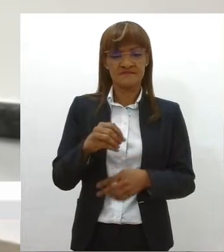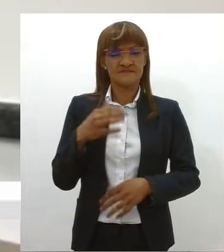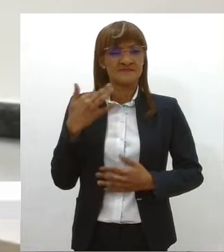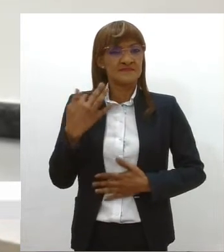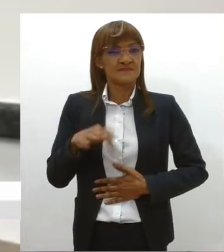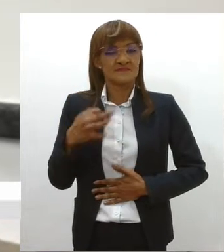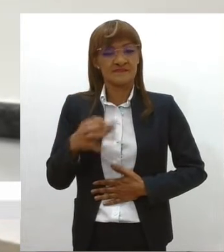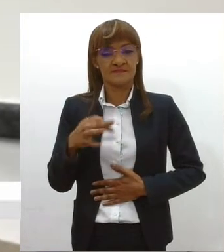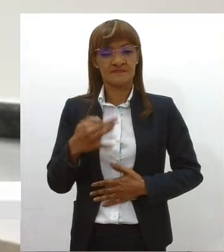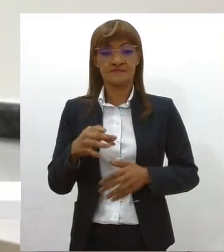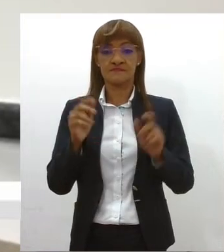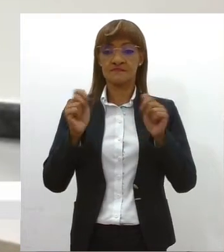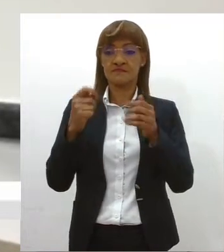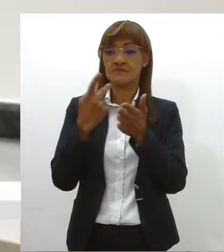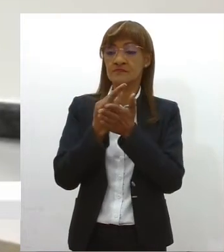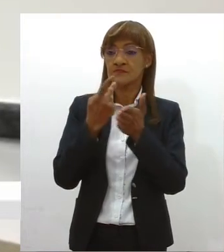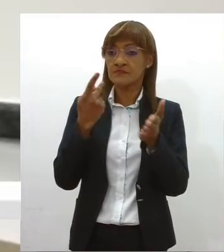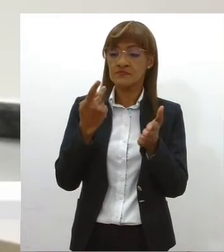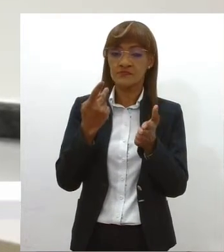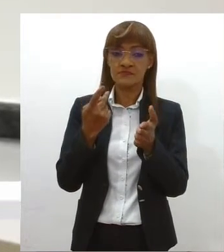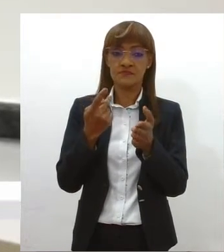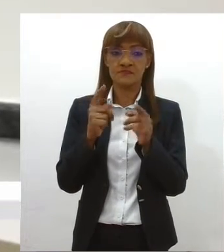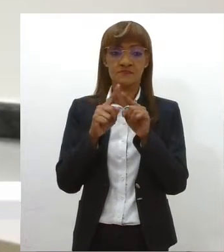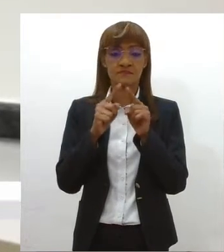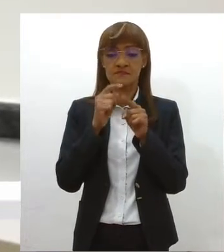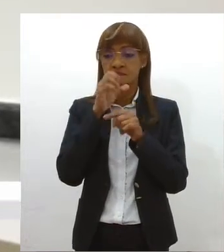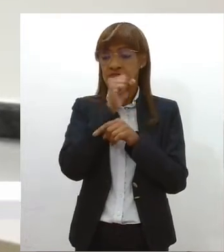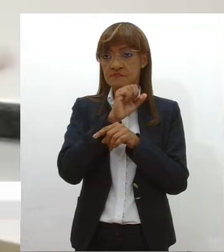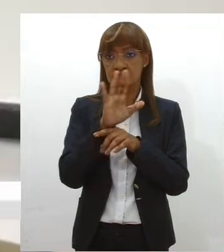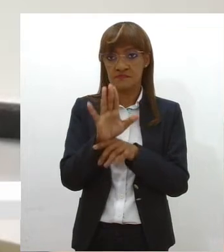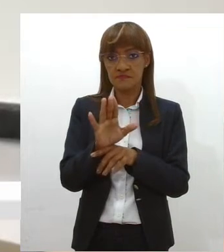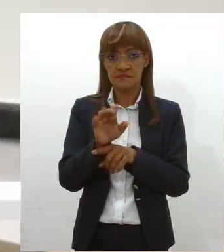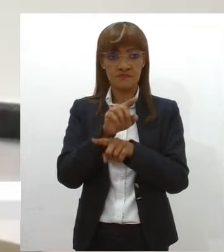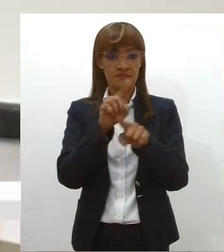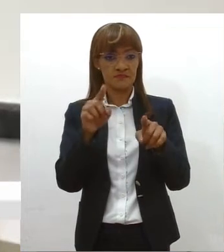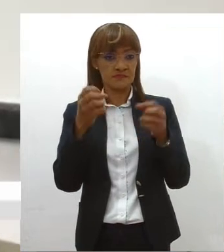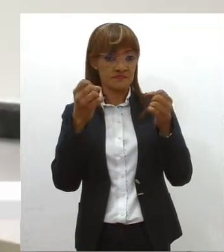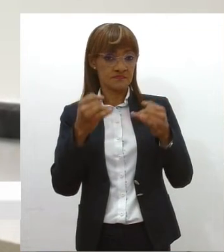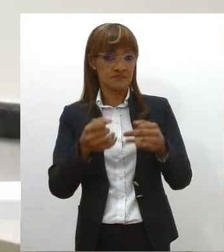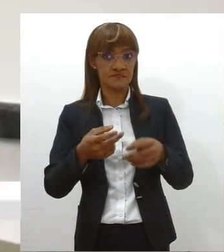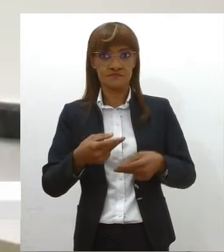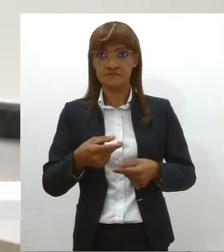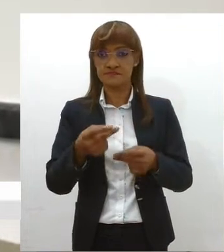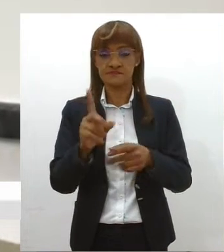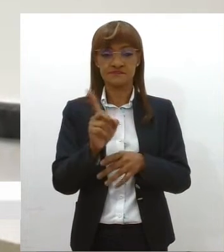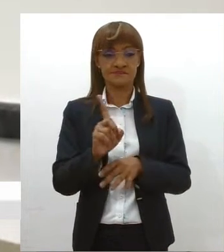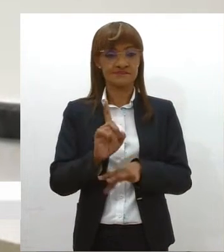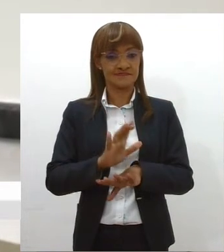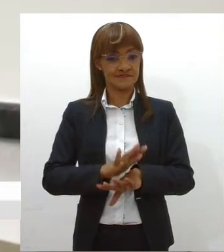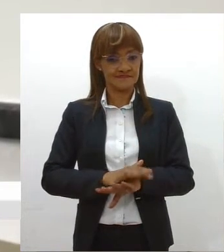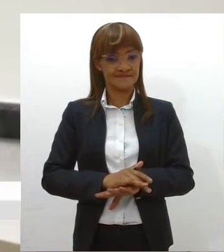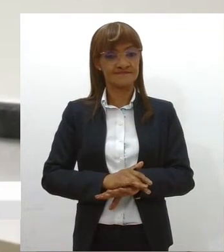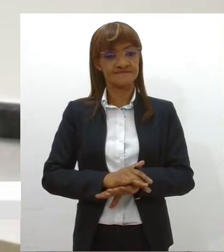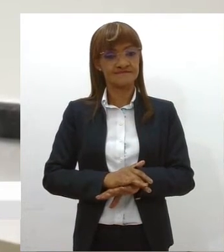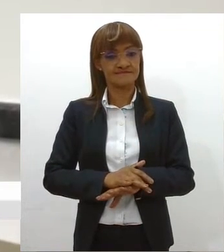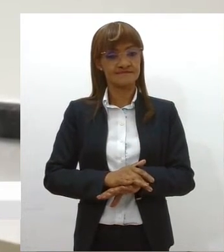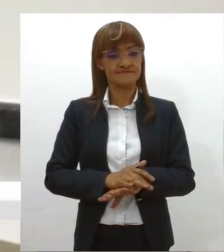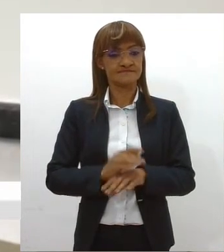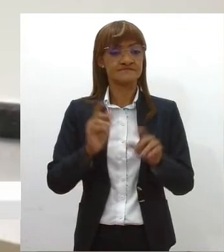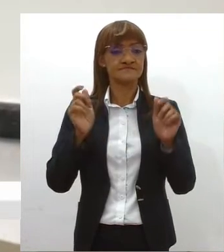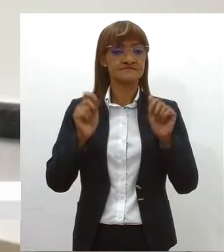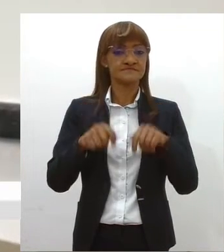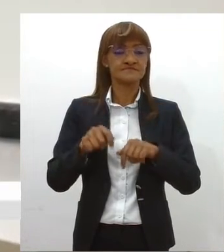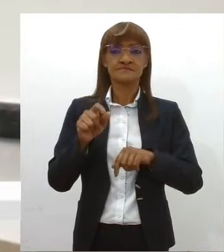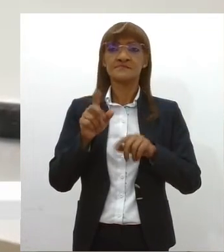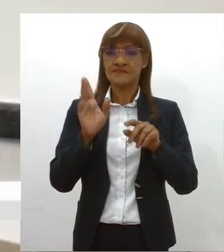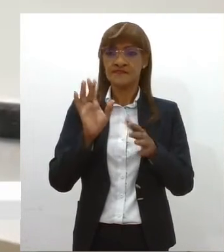período. E é temporário, não significa que você vai ficar assim para sempre, certo? É como se fosse uma inflamação mesmo. A